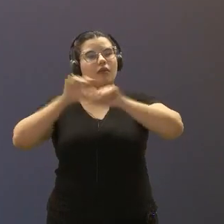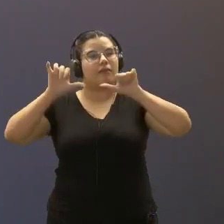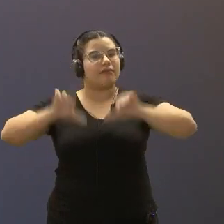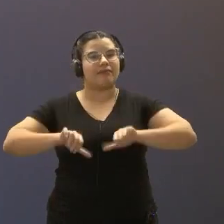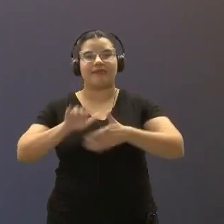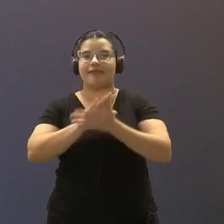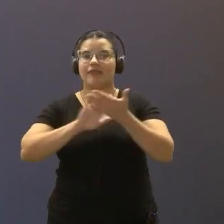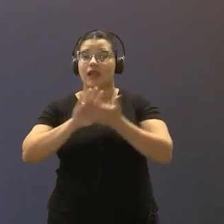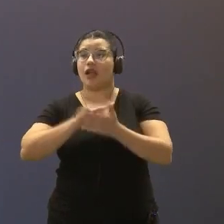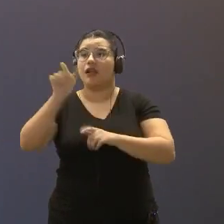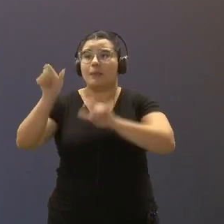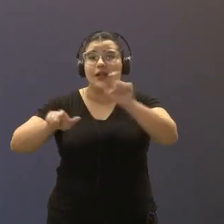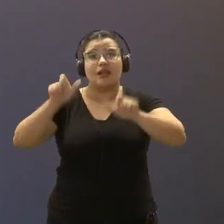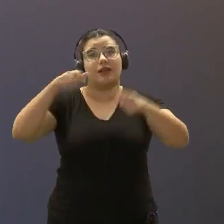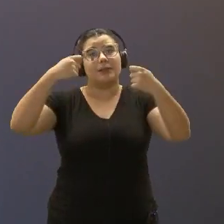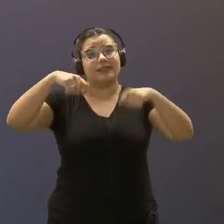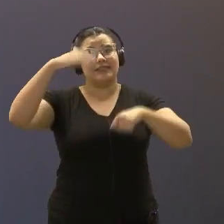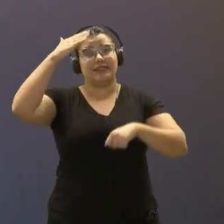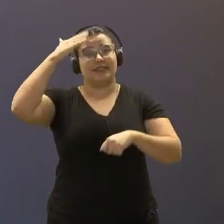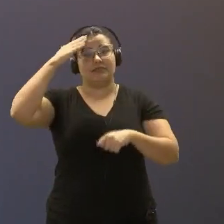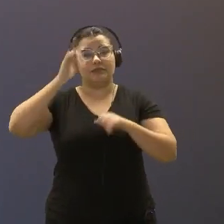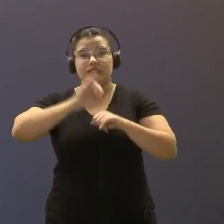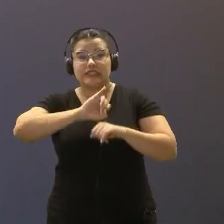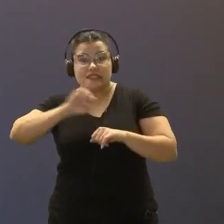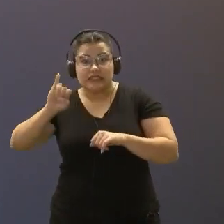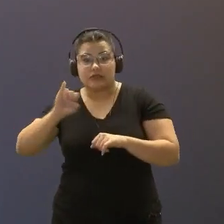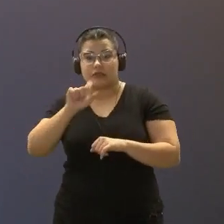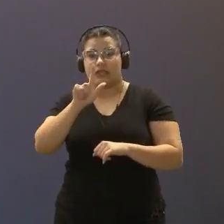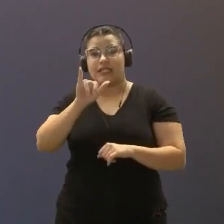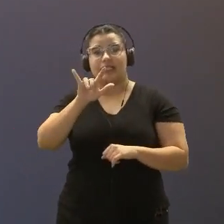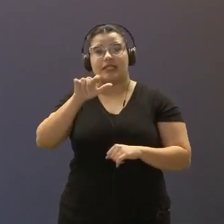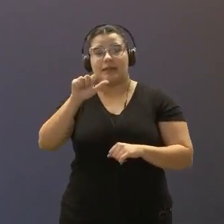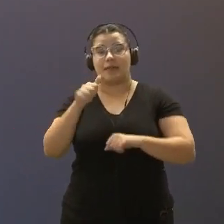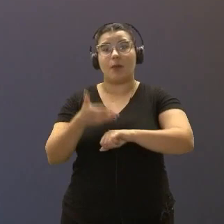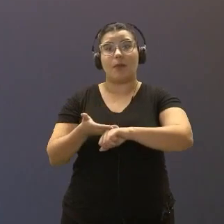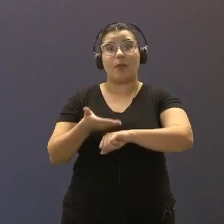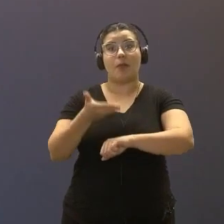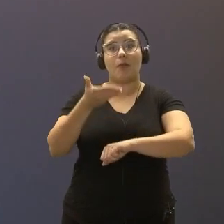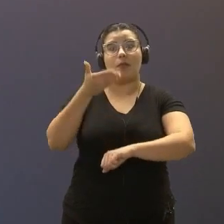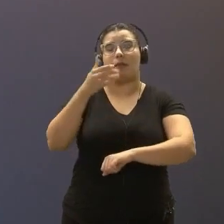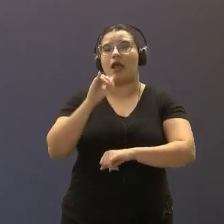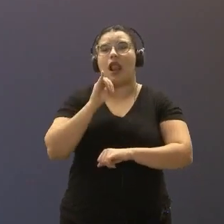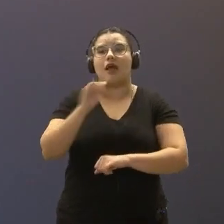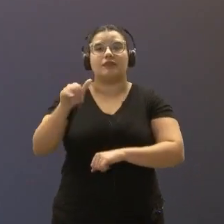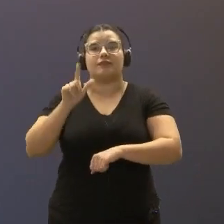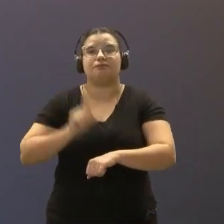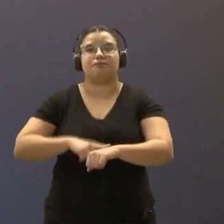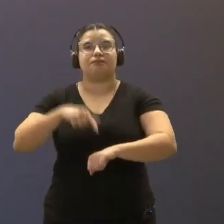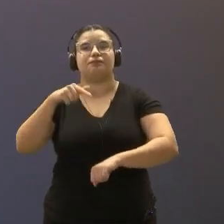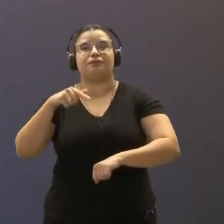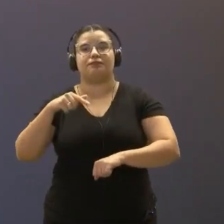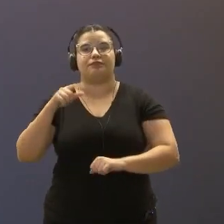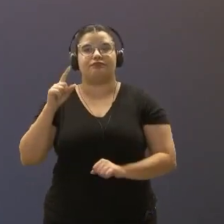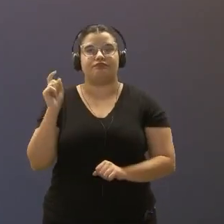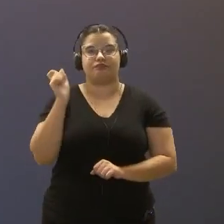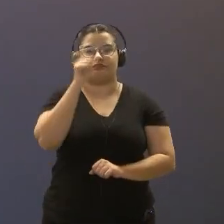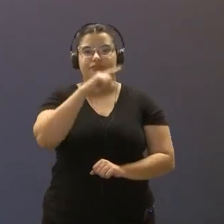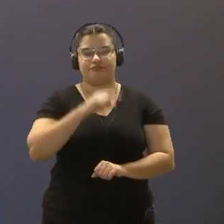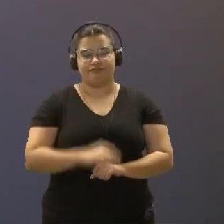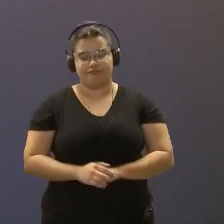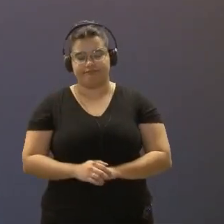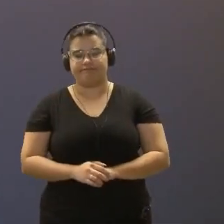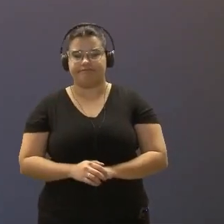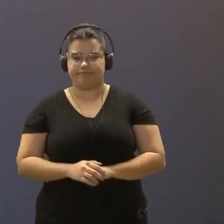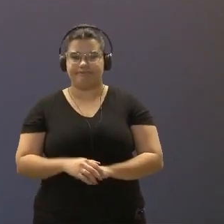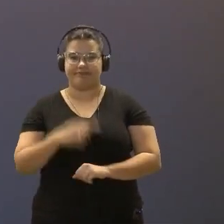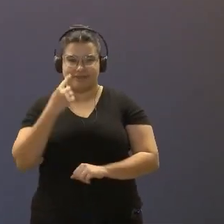precisa saber disso, porque se deixar para a glicemia avisar, ela não avisa. Ela avisa em cima da hora com uma complicação. Quando a gente